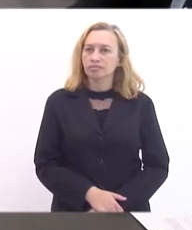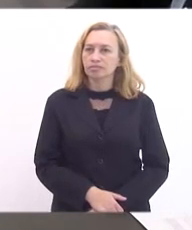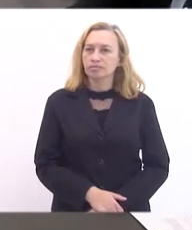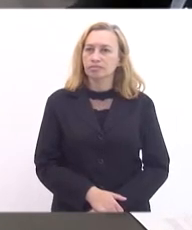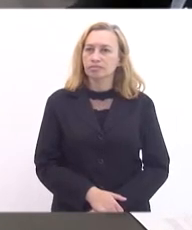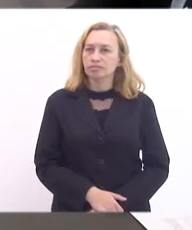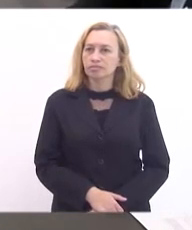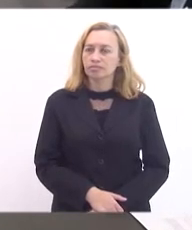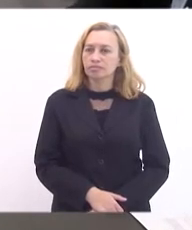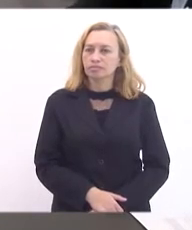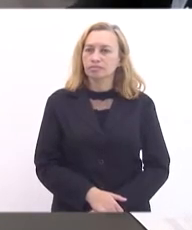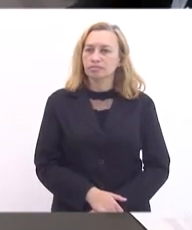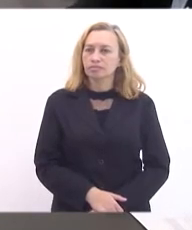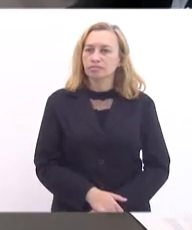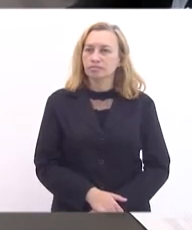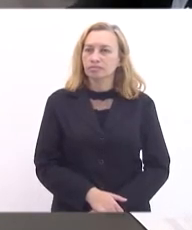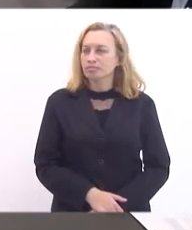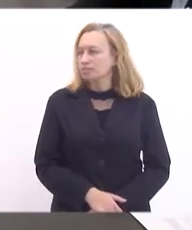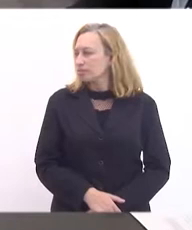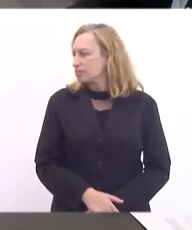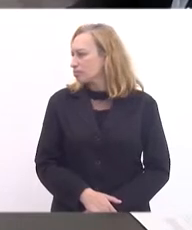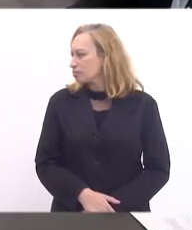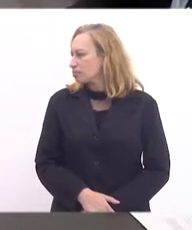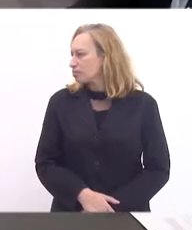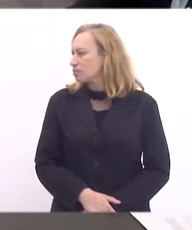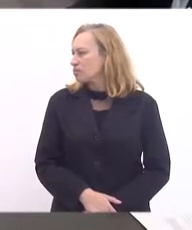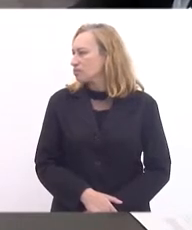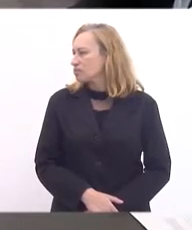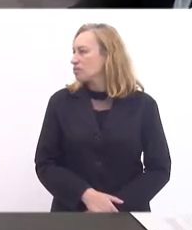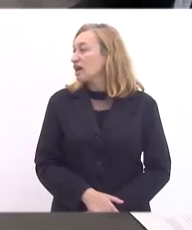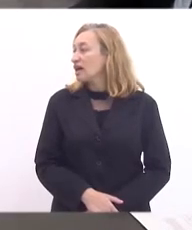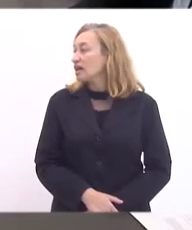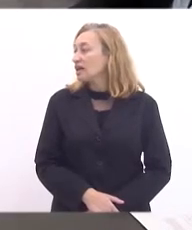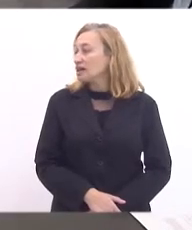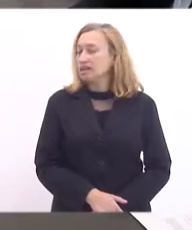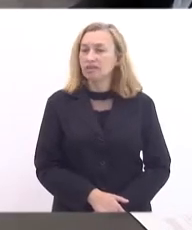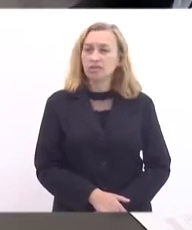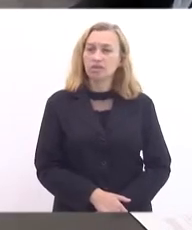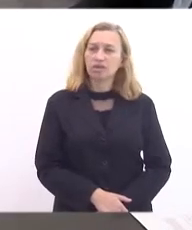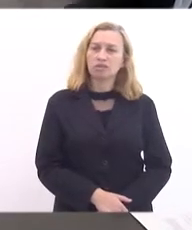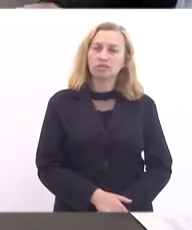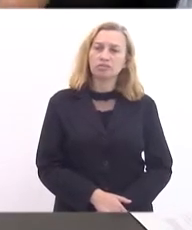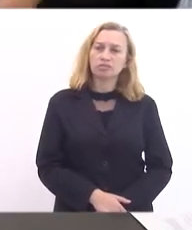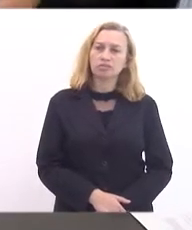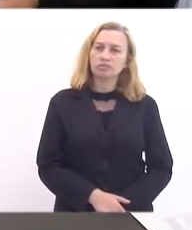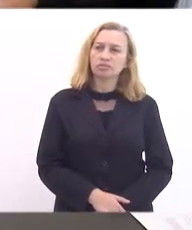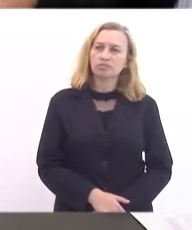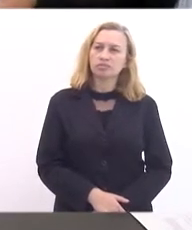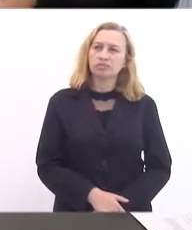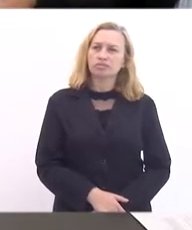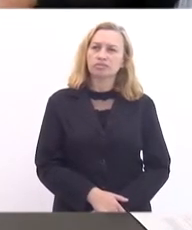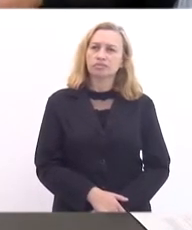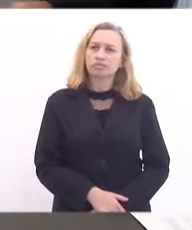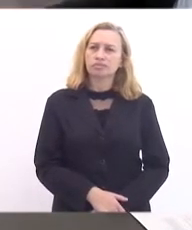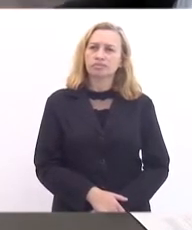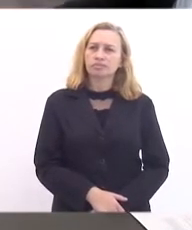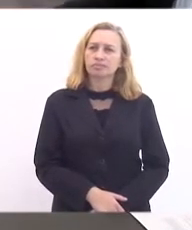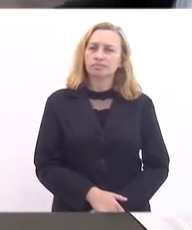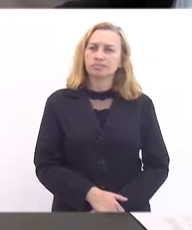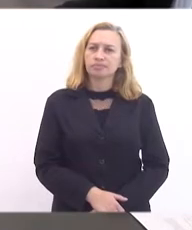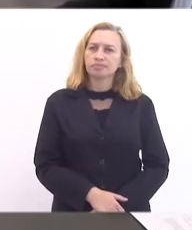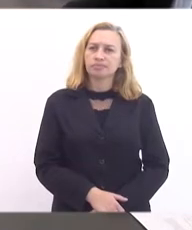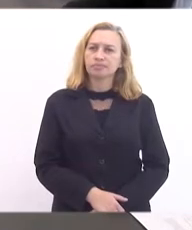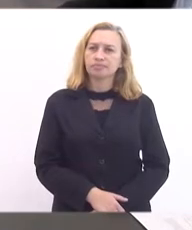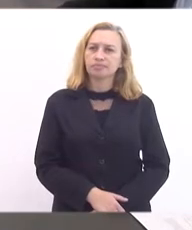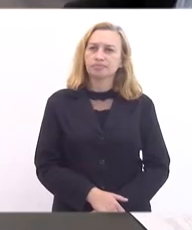E aí os brasileiros acham Jesus não mulher